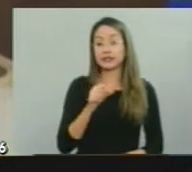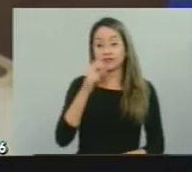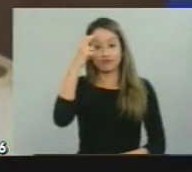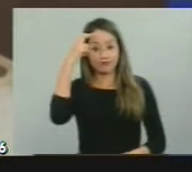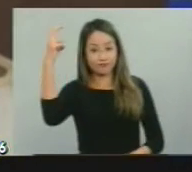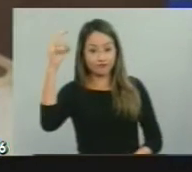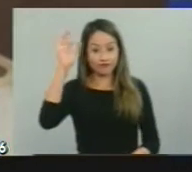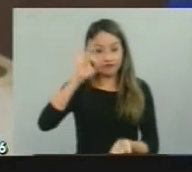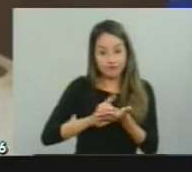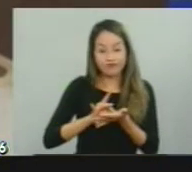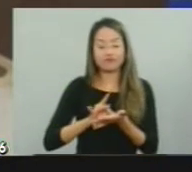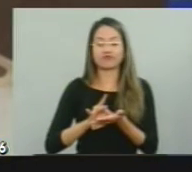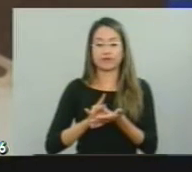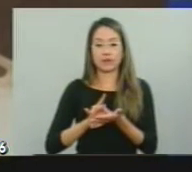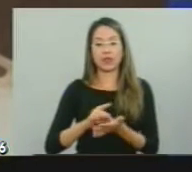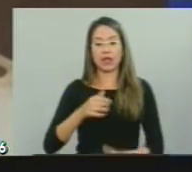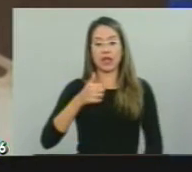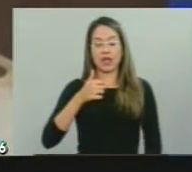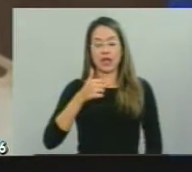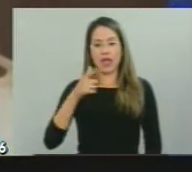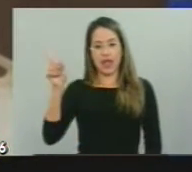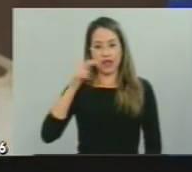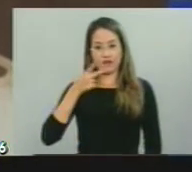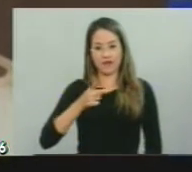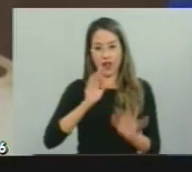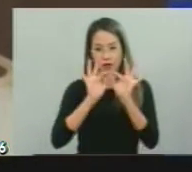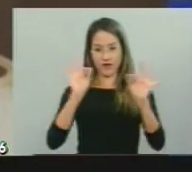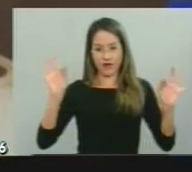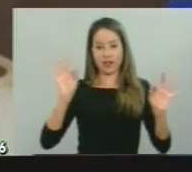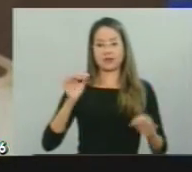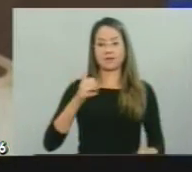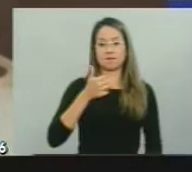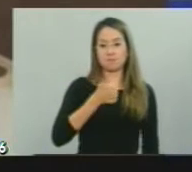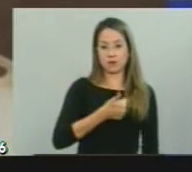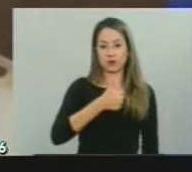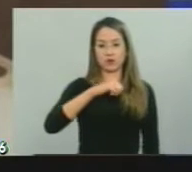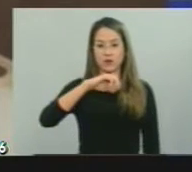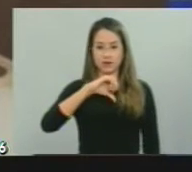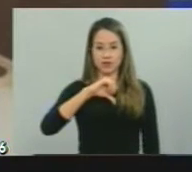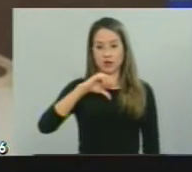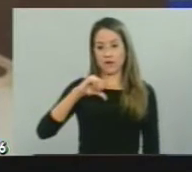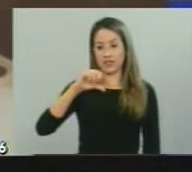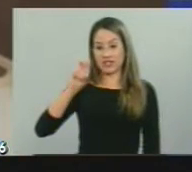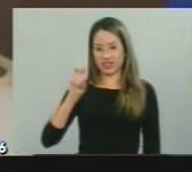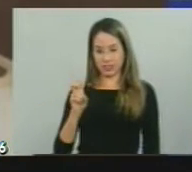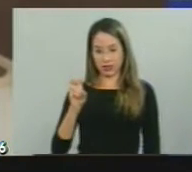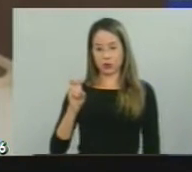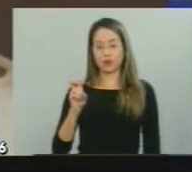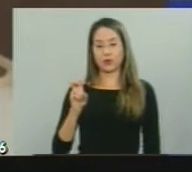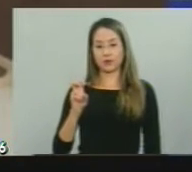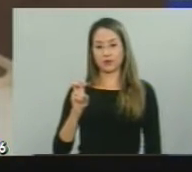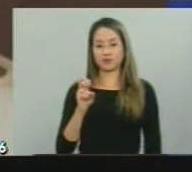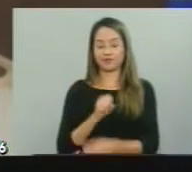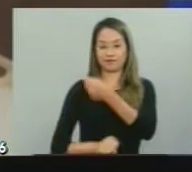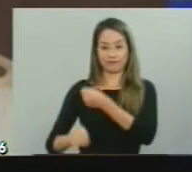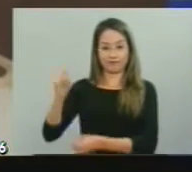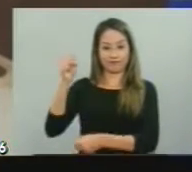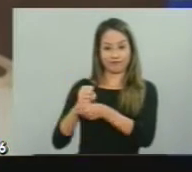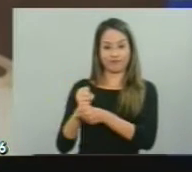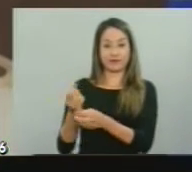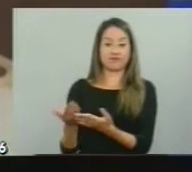em 1925, há 90 anos atrás. Repito,